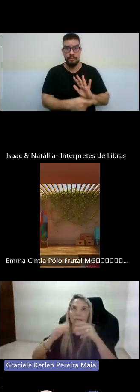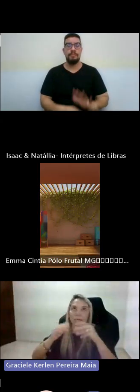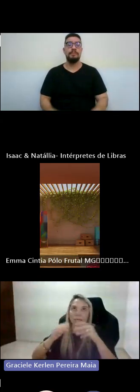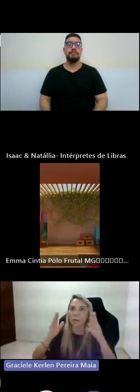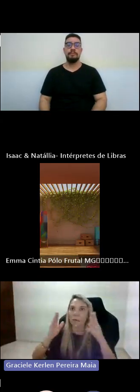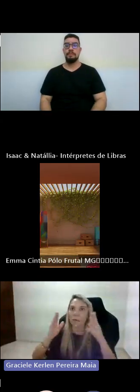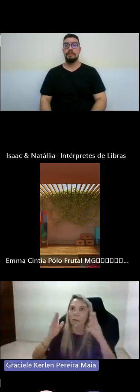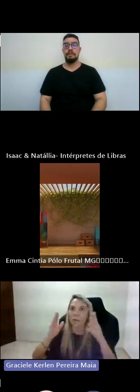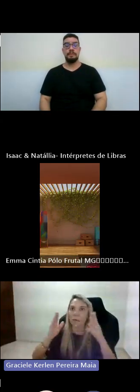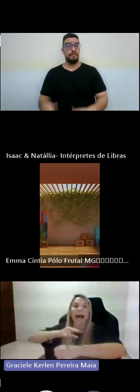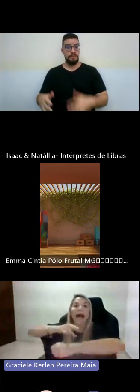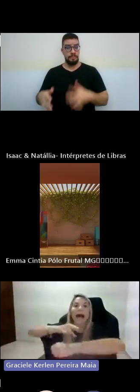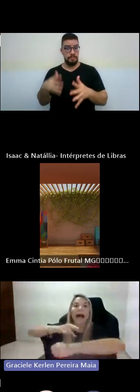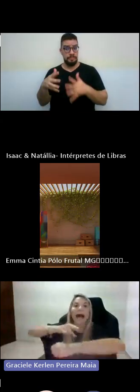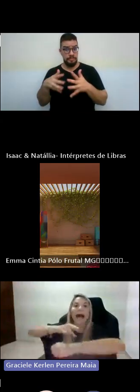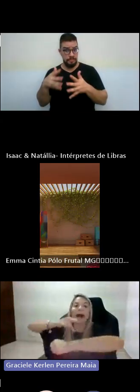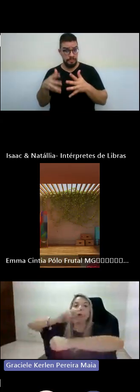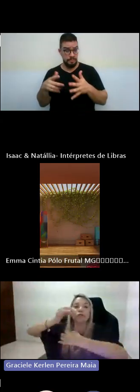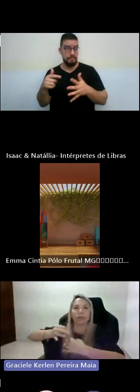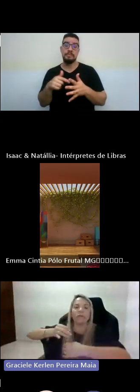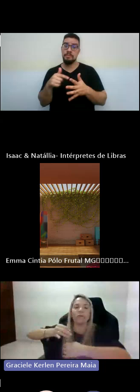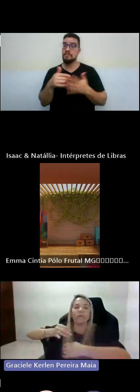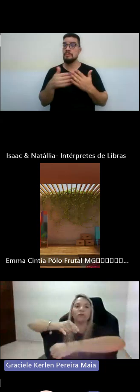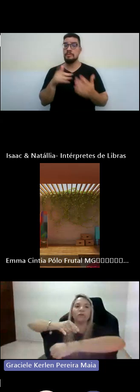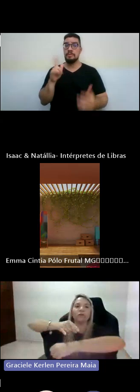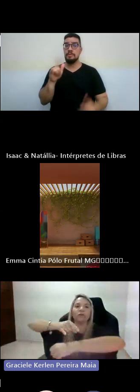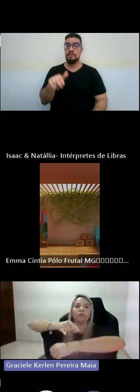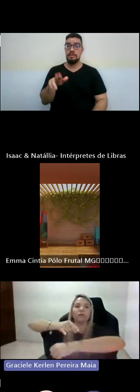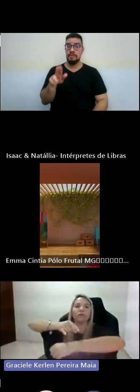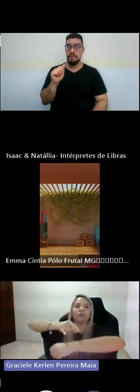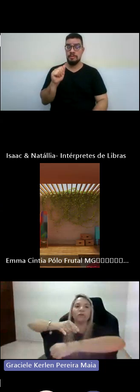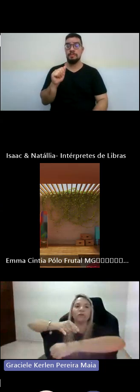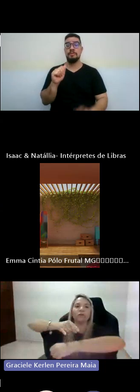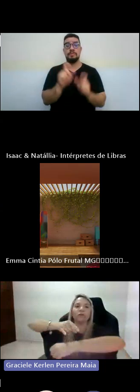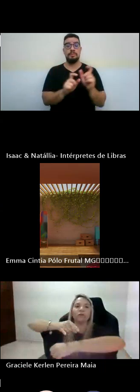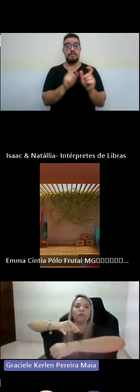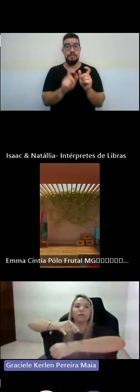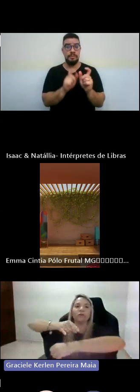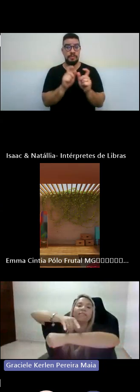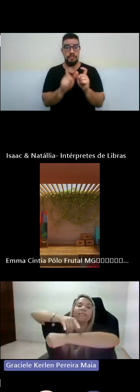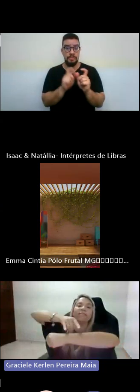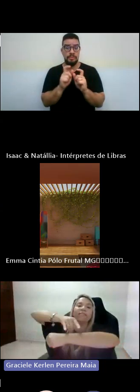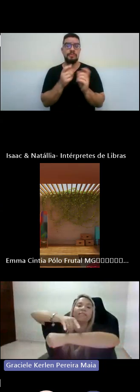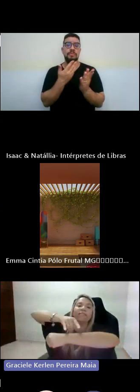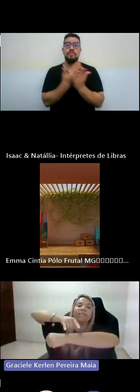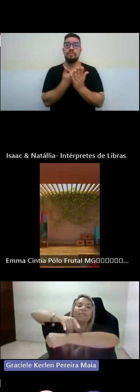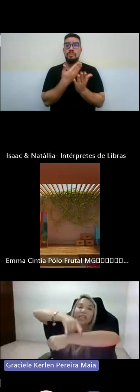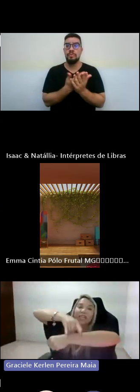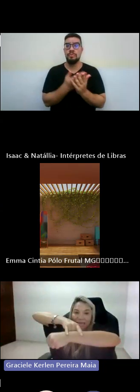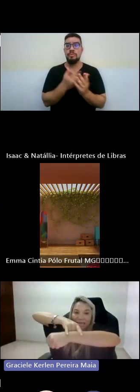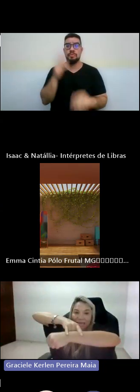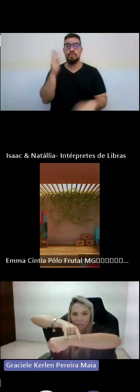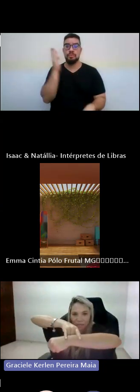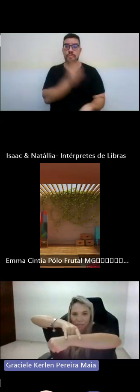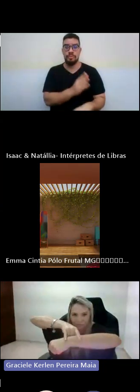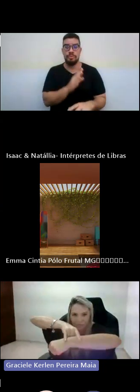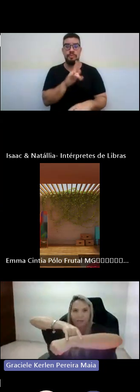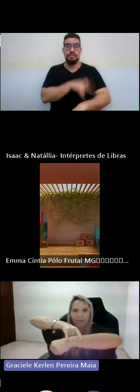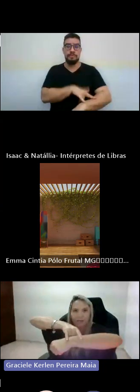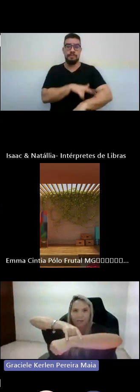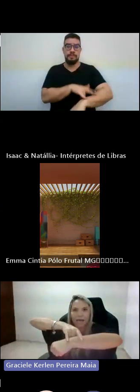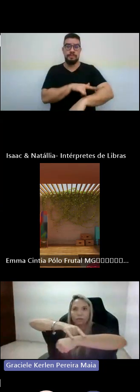Na língua de sinais, em qualquer língua, o estudo da morfologia já vai pegar direto o sinal de banheiro, porque ele já tem